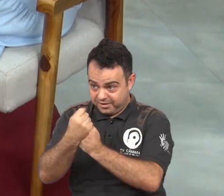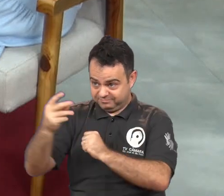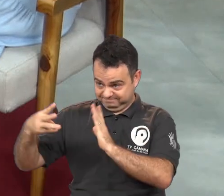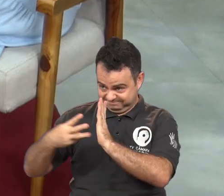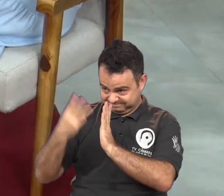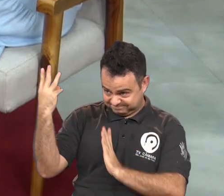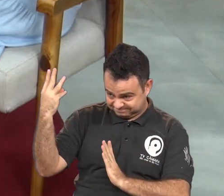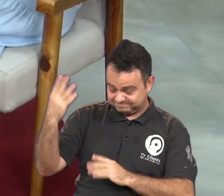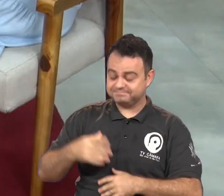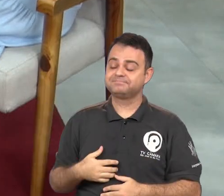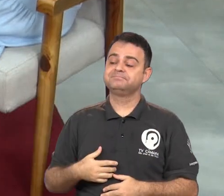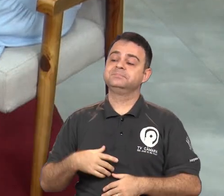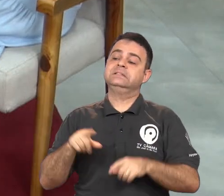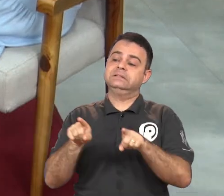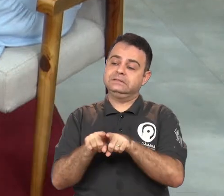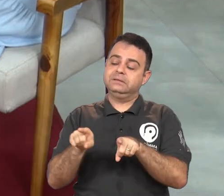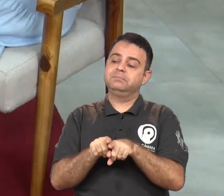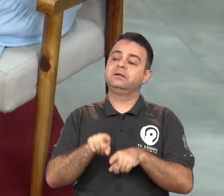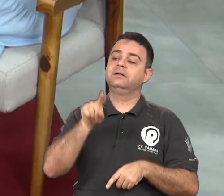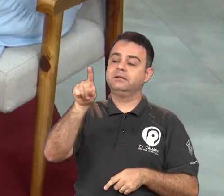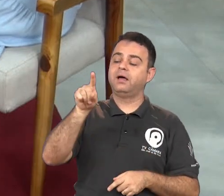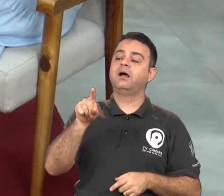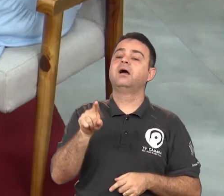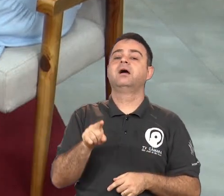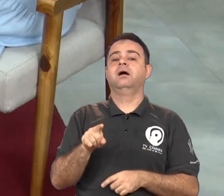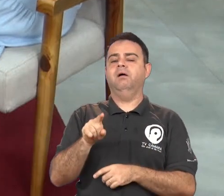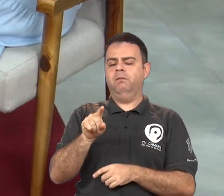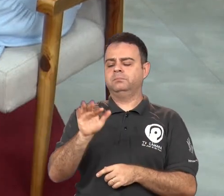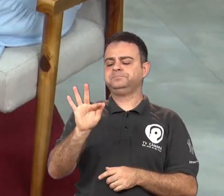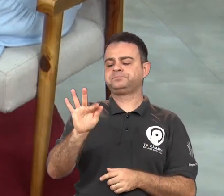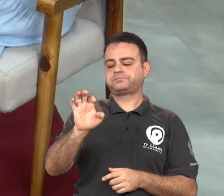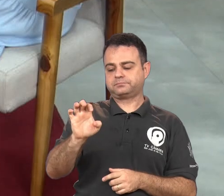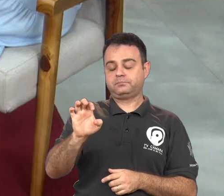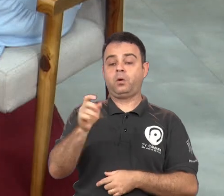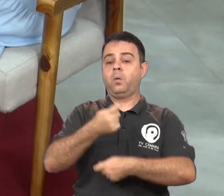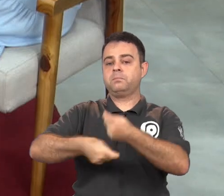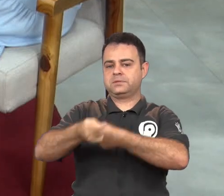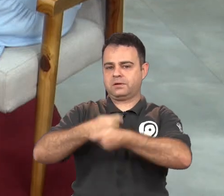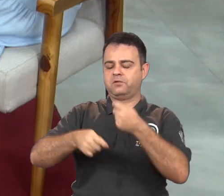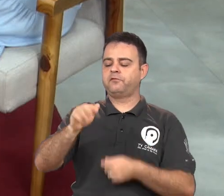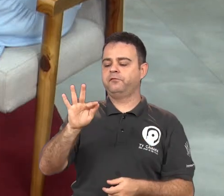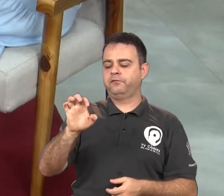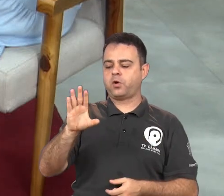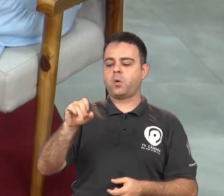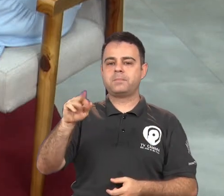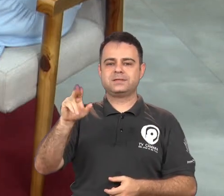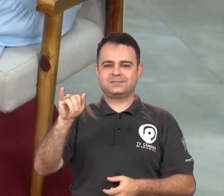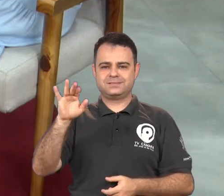senhora também é vice-presidente da FEComerciários, que é a Federação dos Comerciários do Estado de São Paulo,